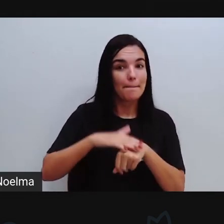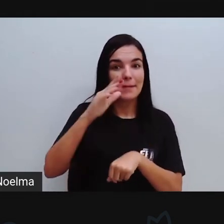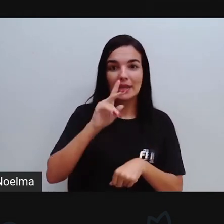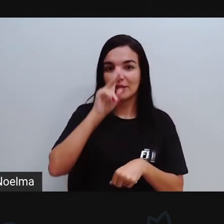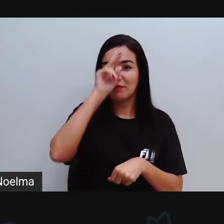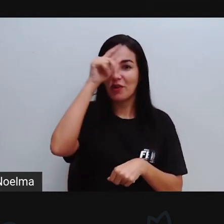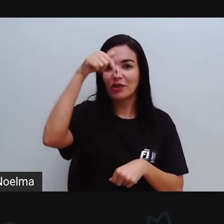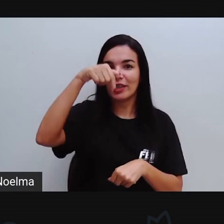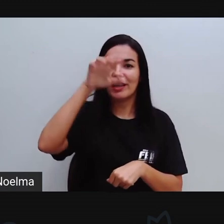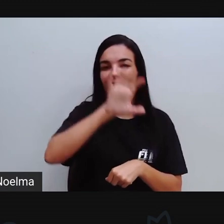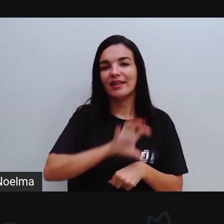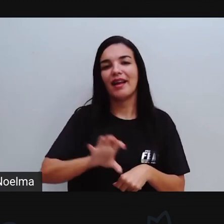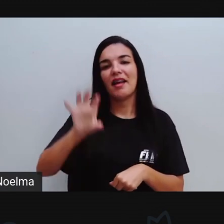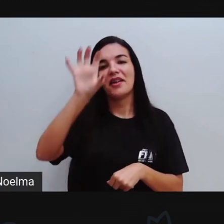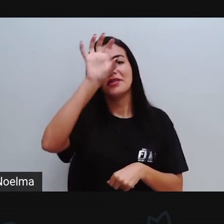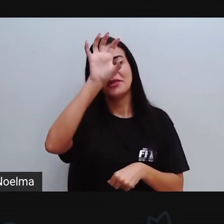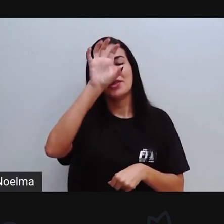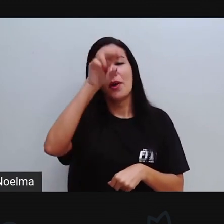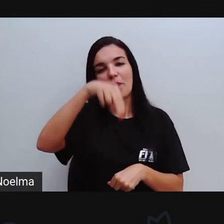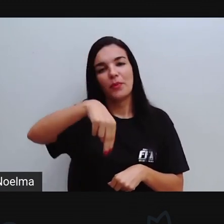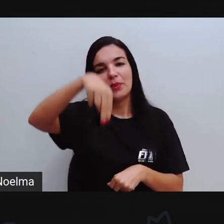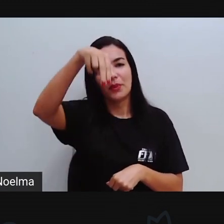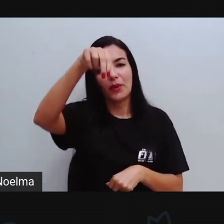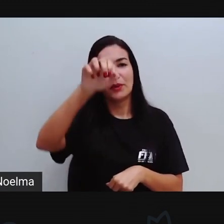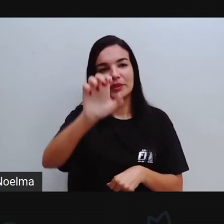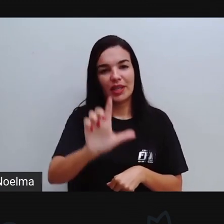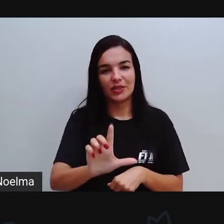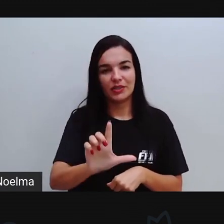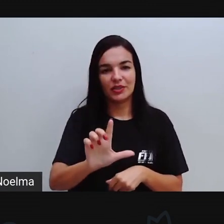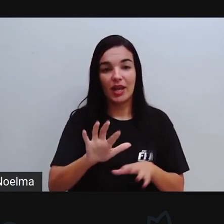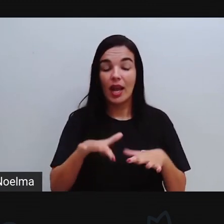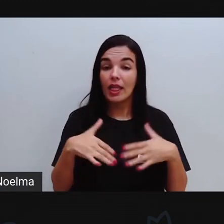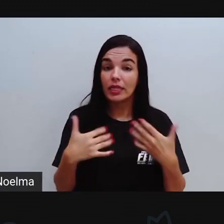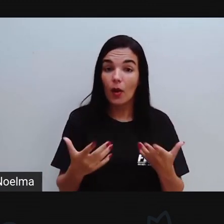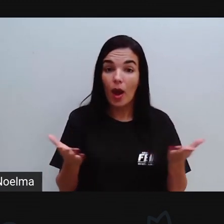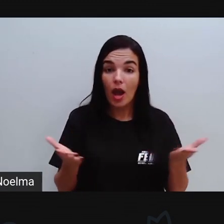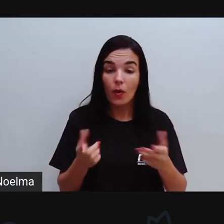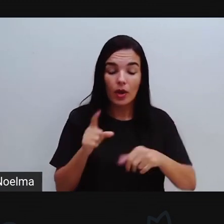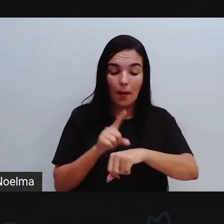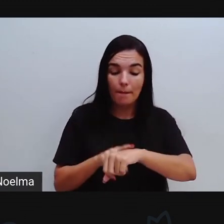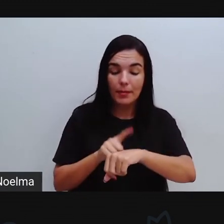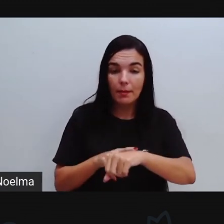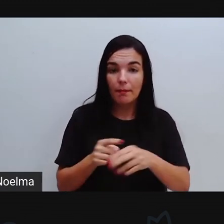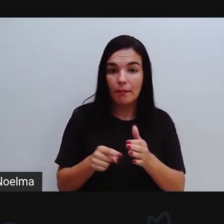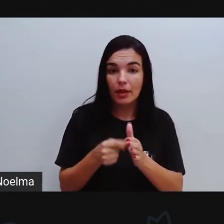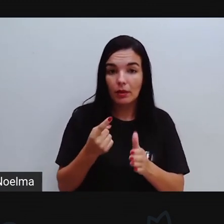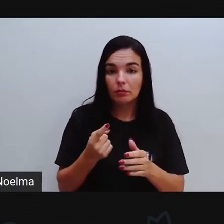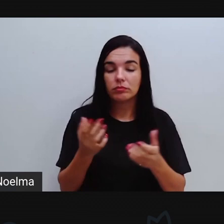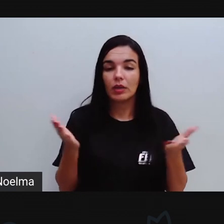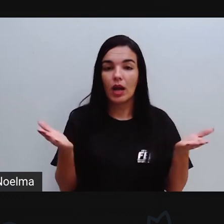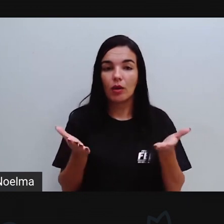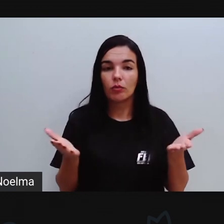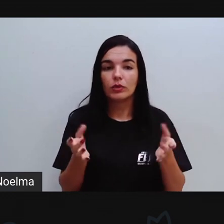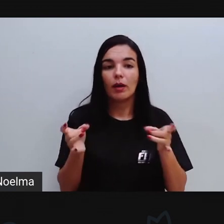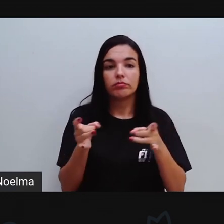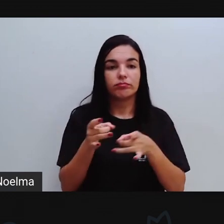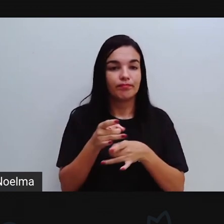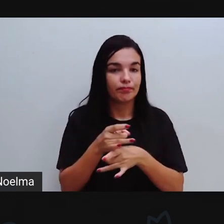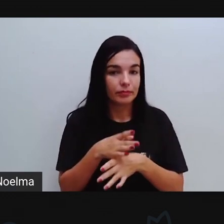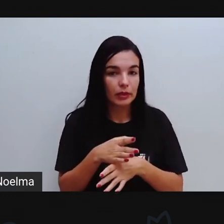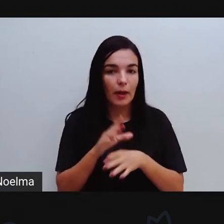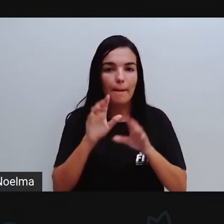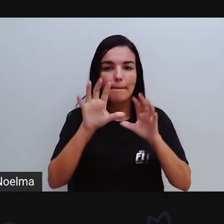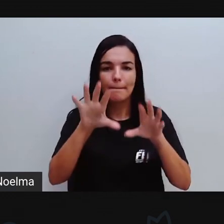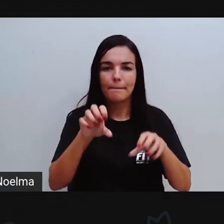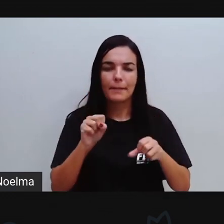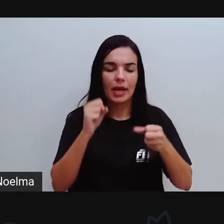na região Nordeste. Bom, o nosso primeiro momento vai ficando por aqui, certo, gente? Pegue